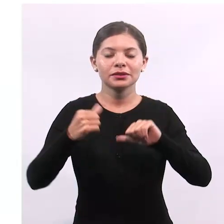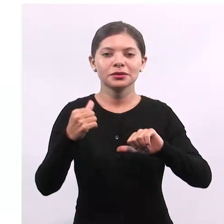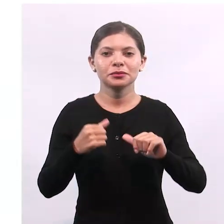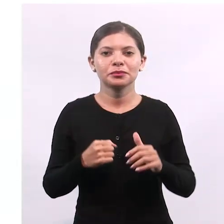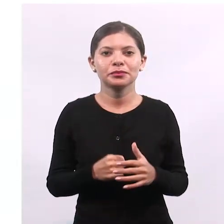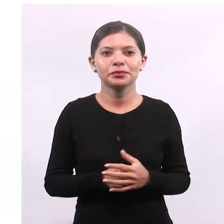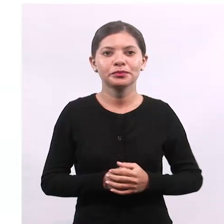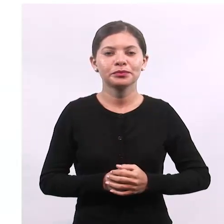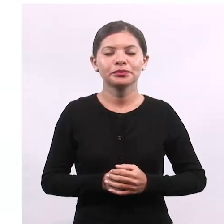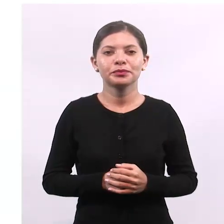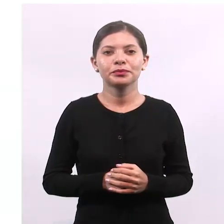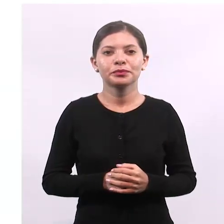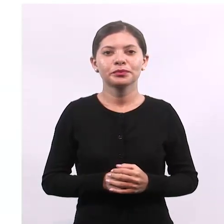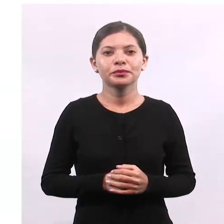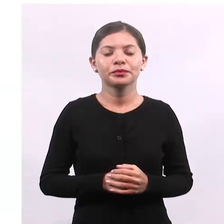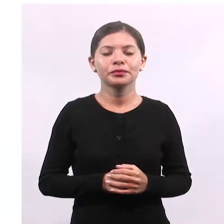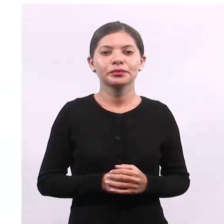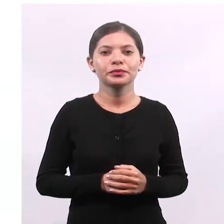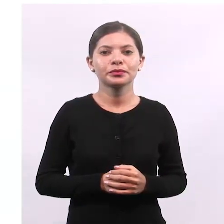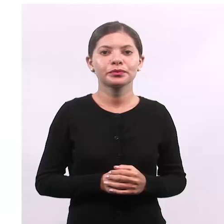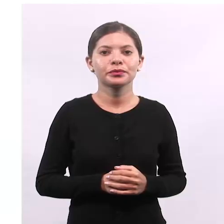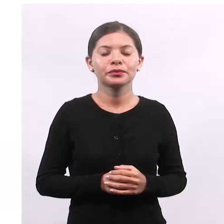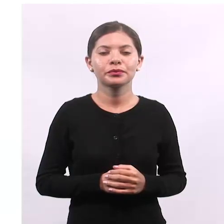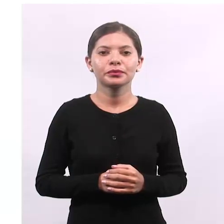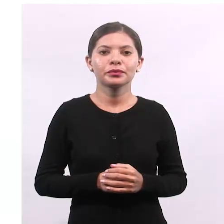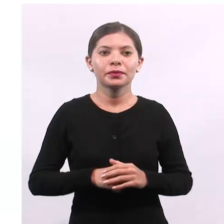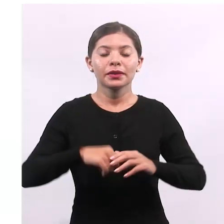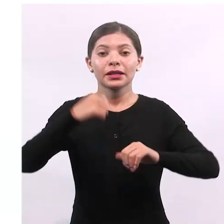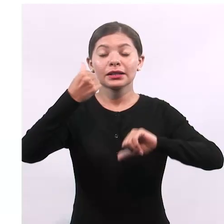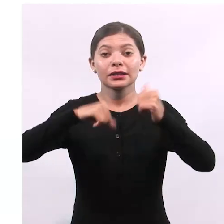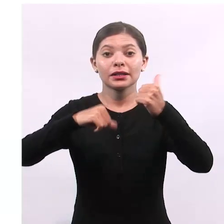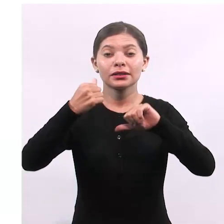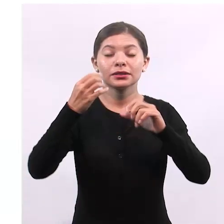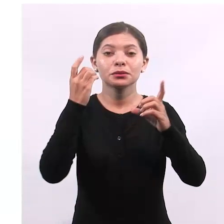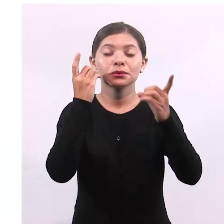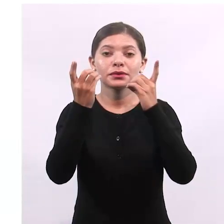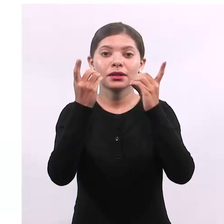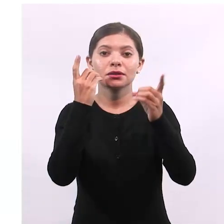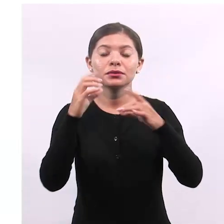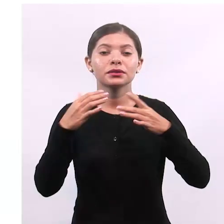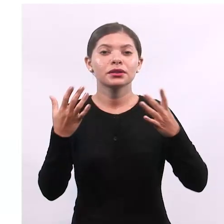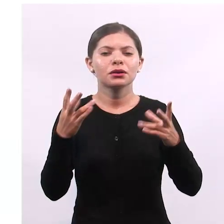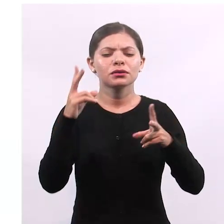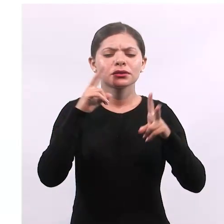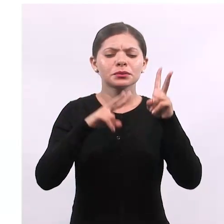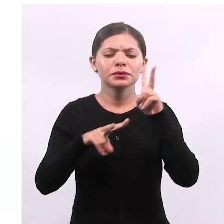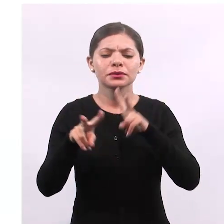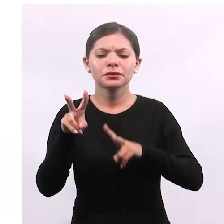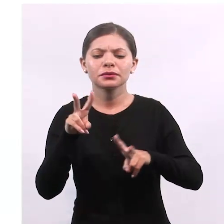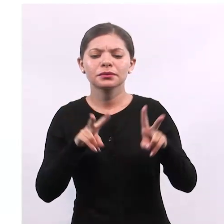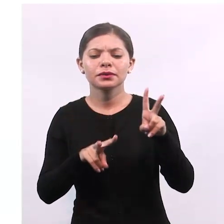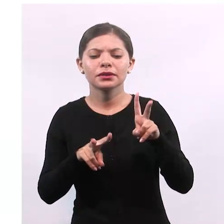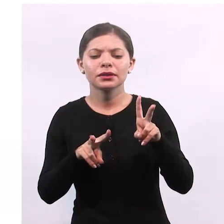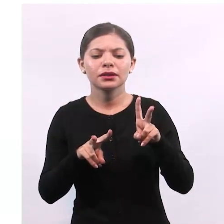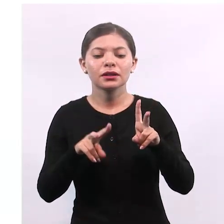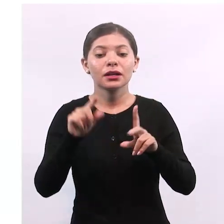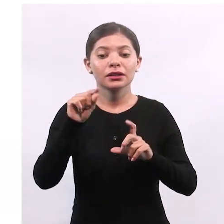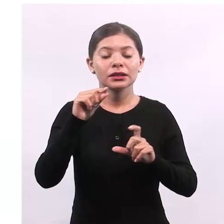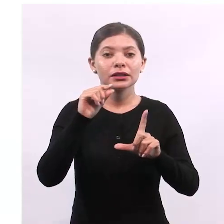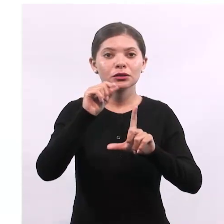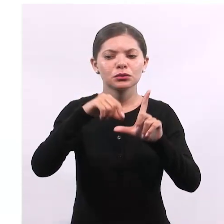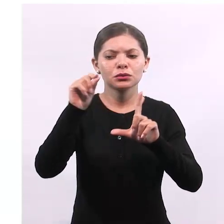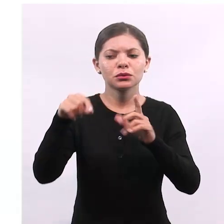subsidiar análise dos dados então se você observar no nosso gráfico a gente